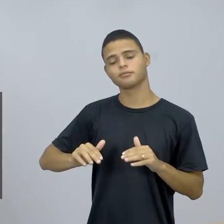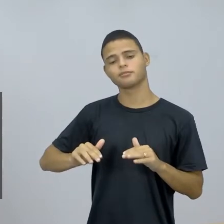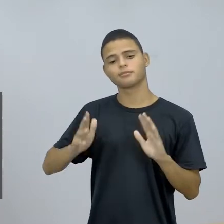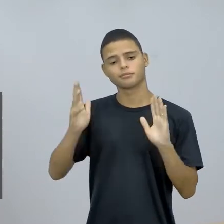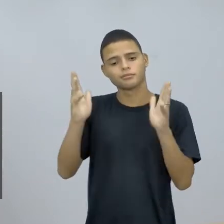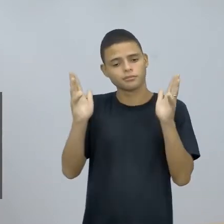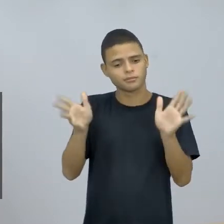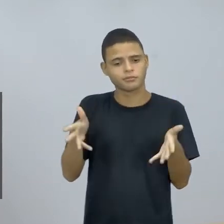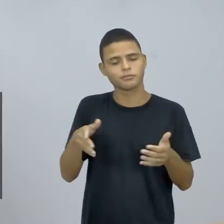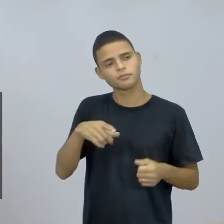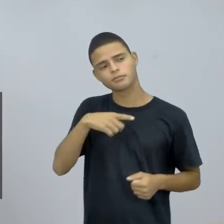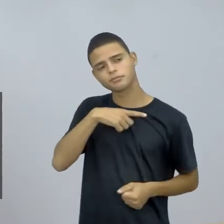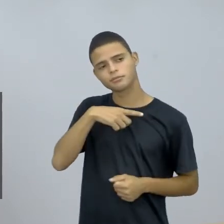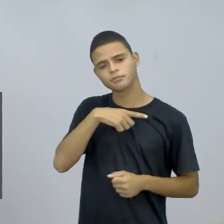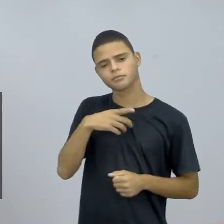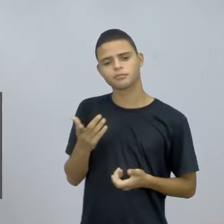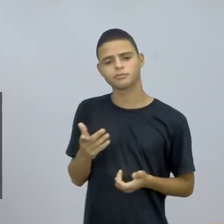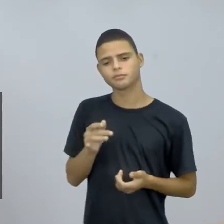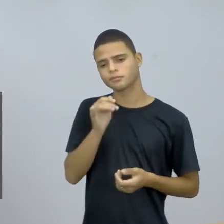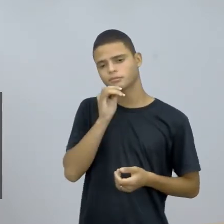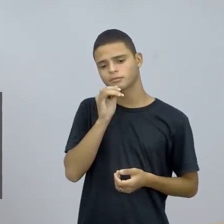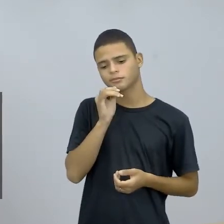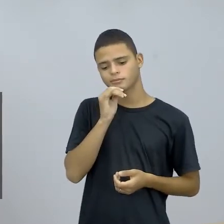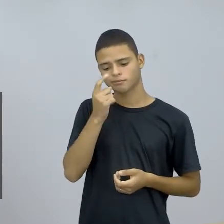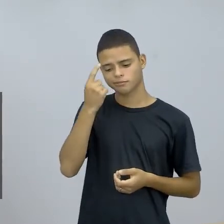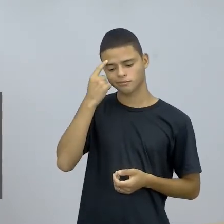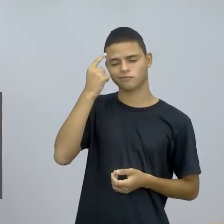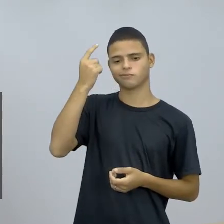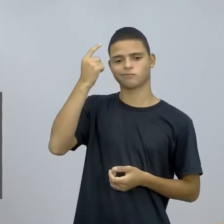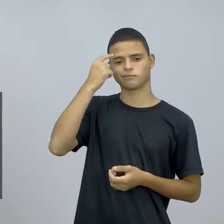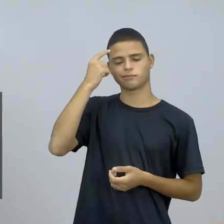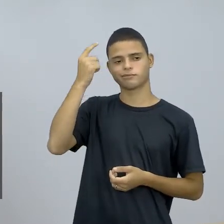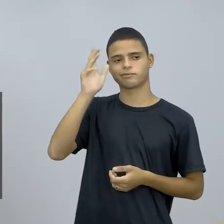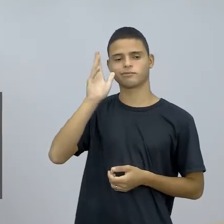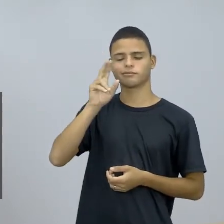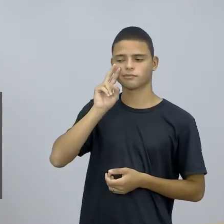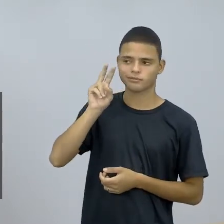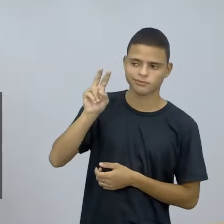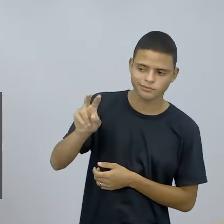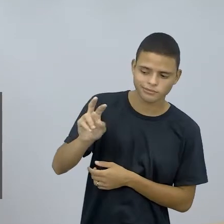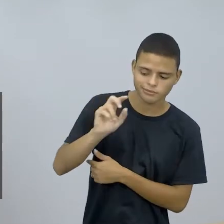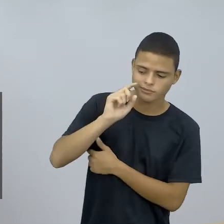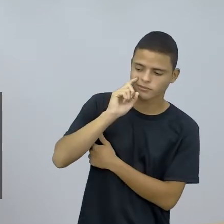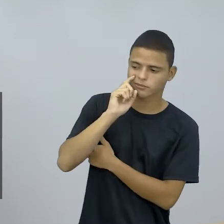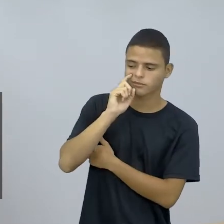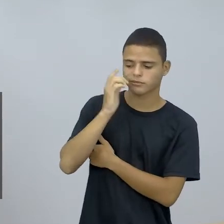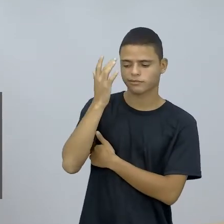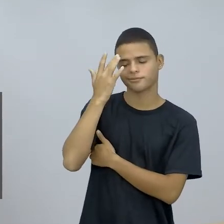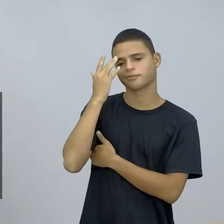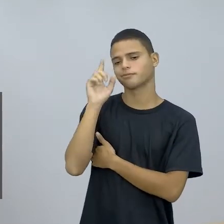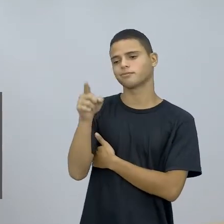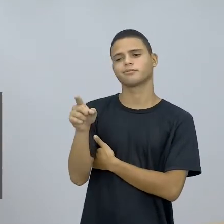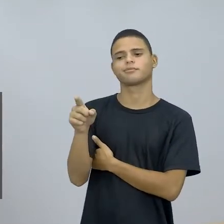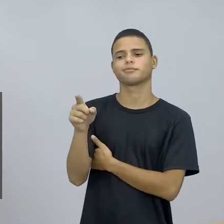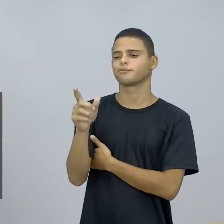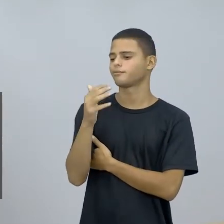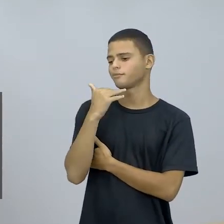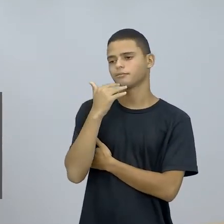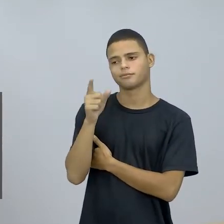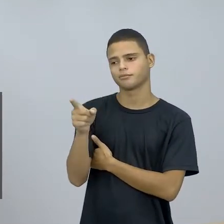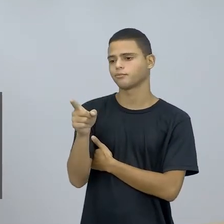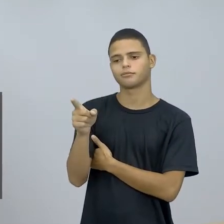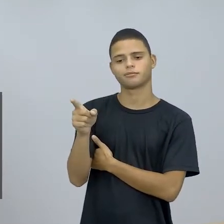já fazendo, já olhando... E já dizendo, ai, mas